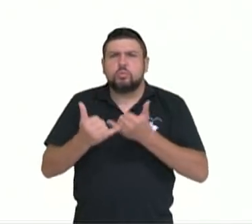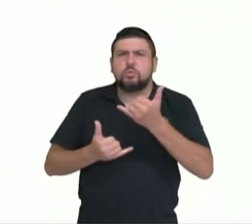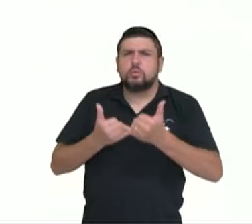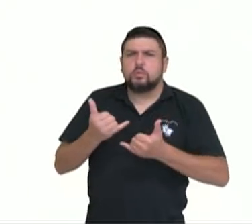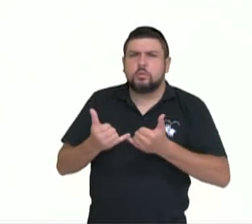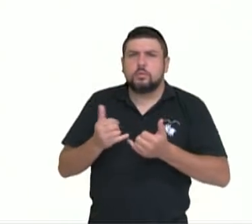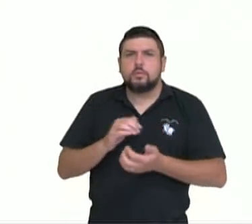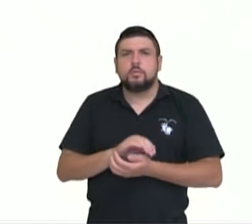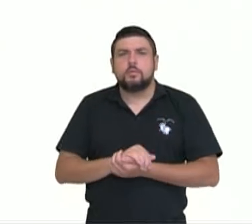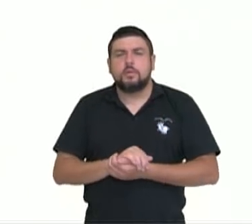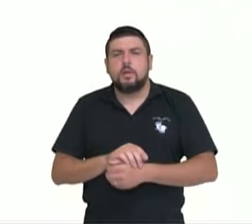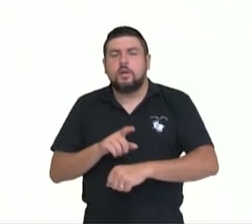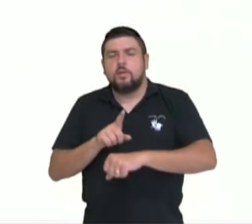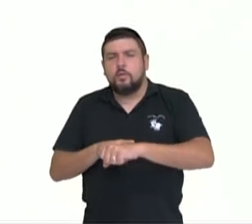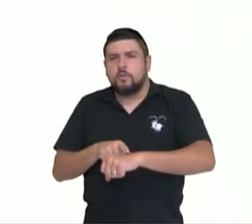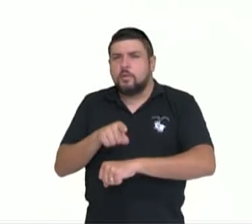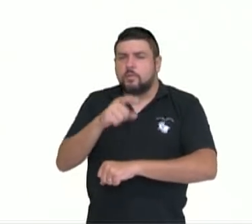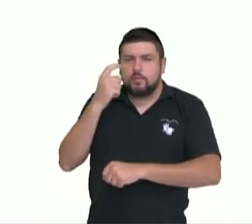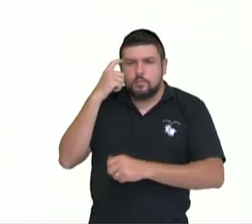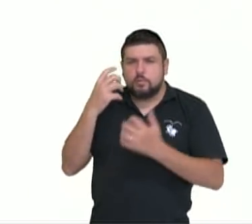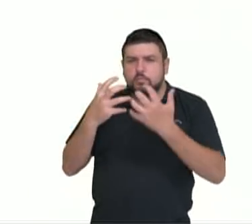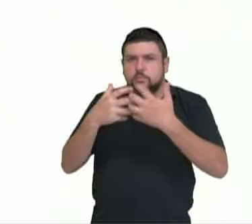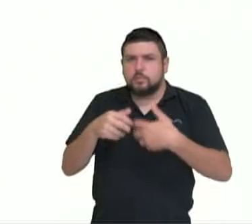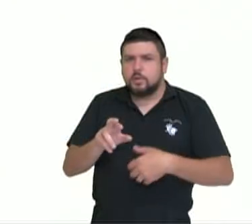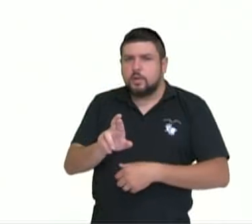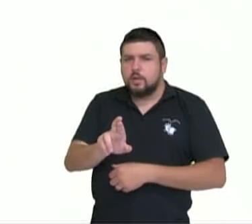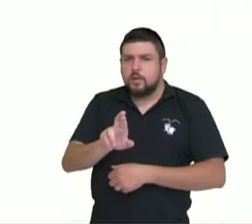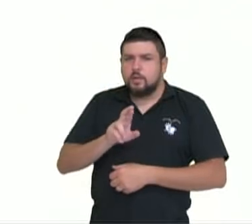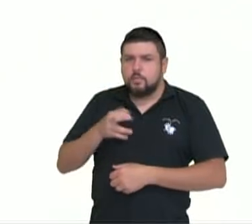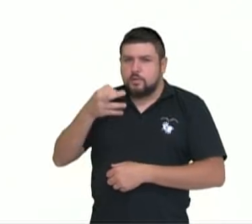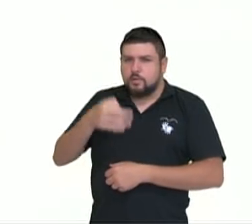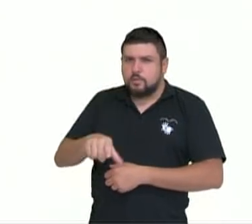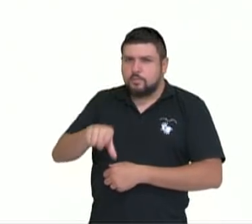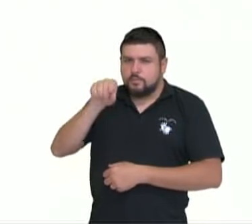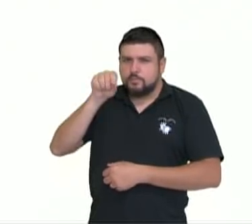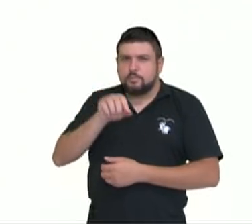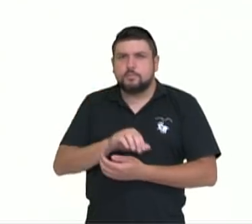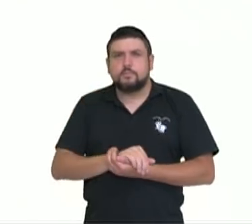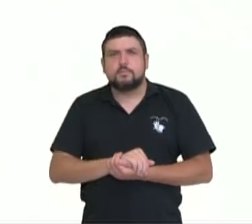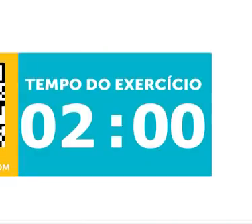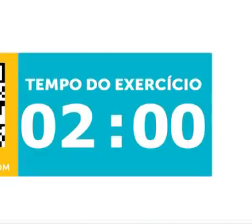eletrônicos. Tempinho aí para você resolver o exercício. Voltamos em breve.